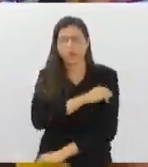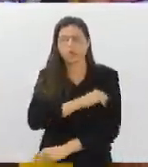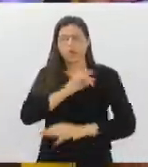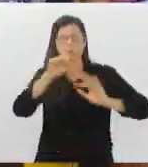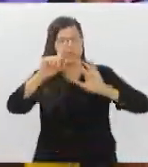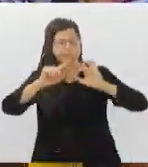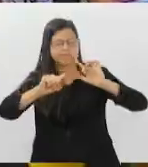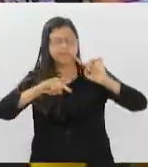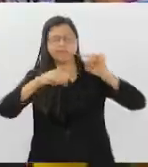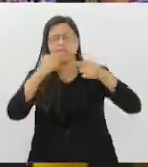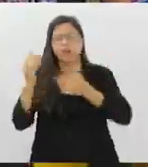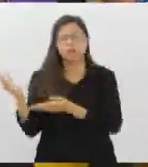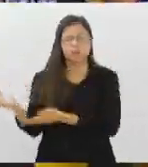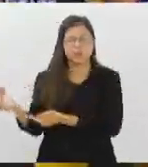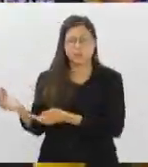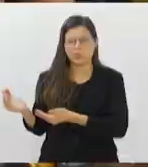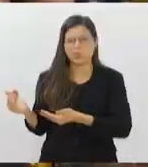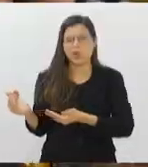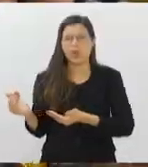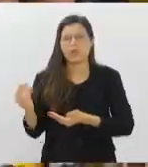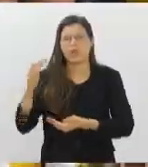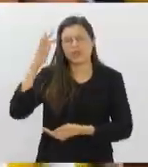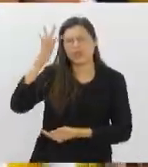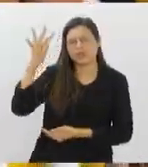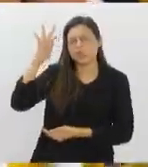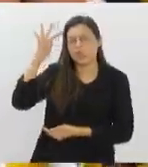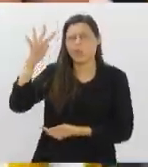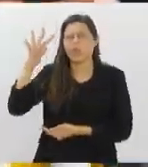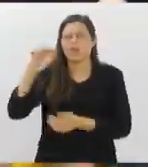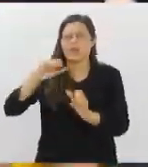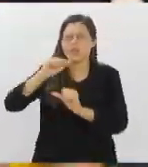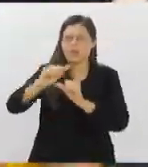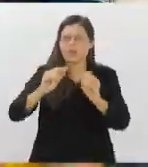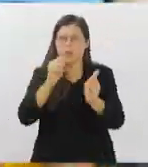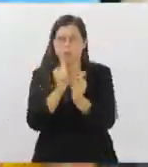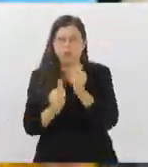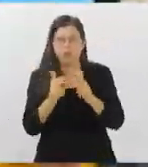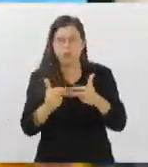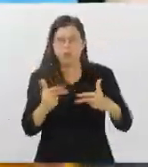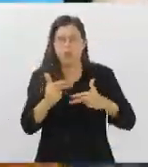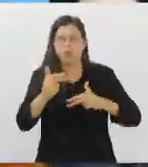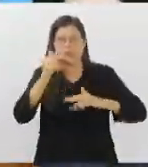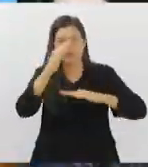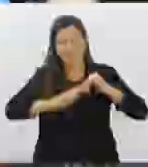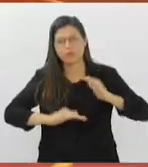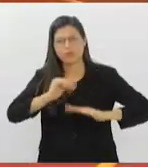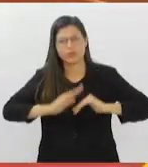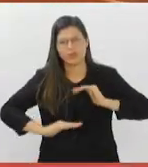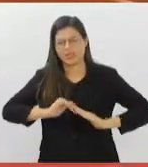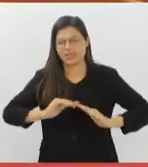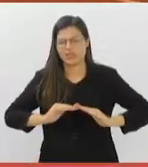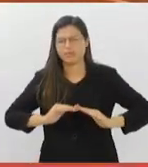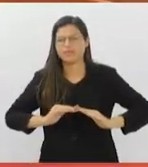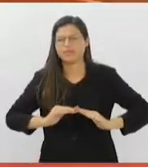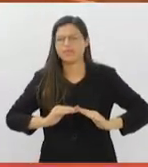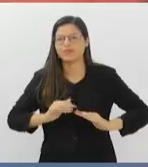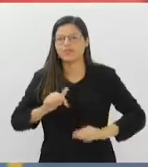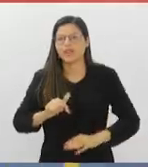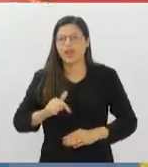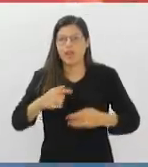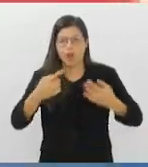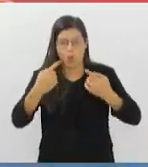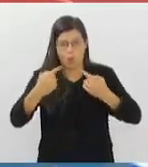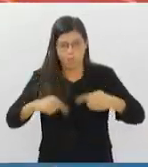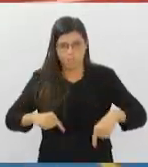de jovens talentos, que sonham em transformar o esporte em uma carreira profissional. A competição é uma vitrine para